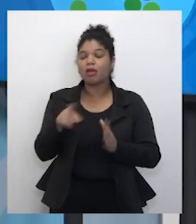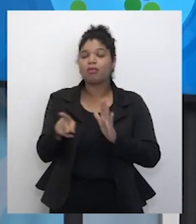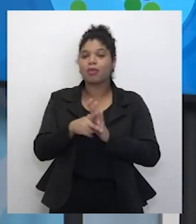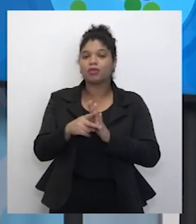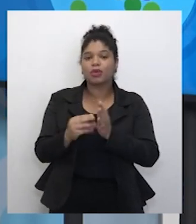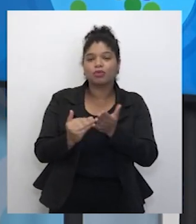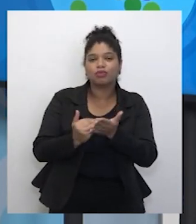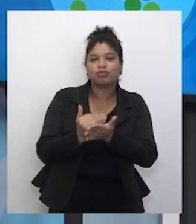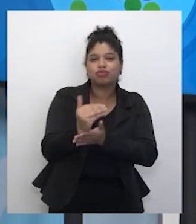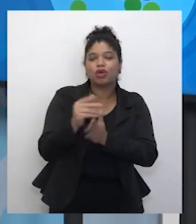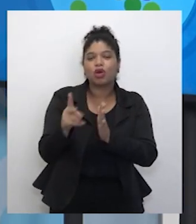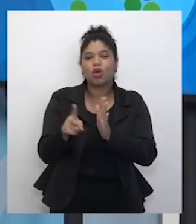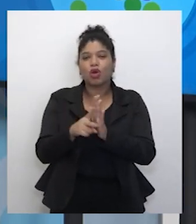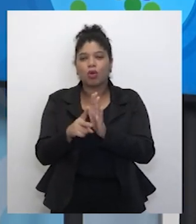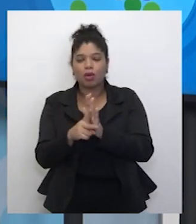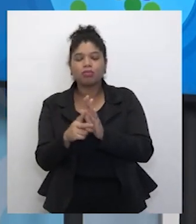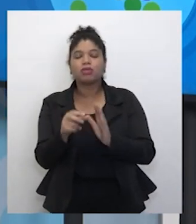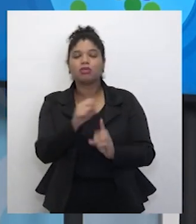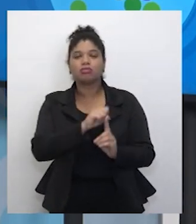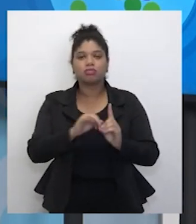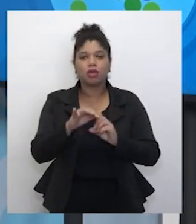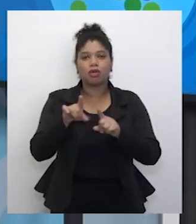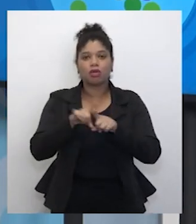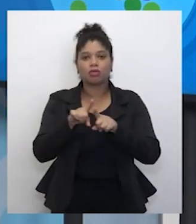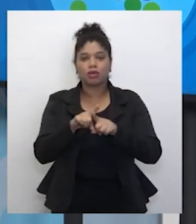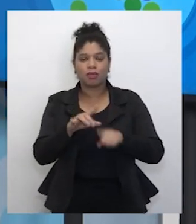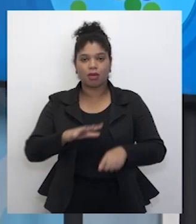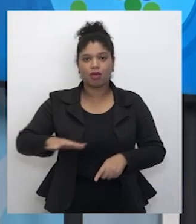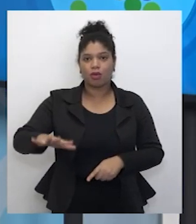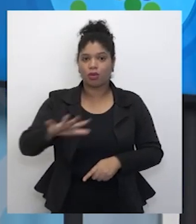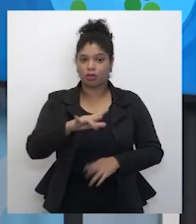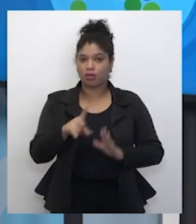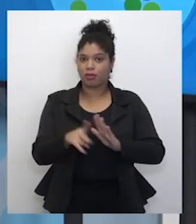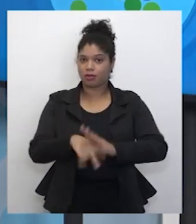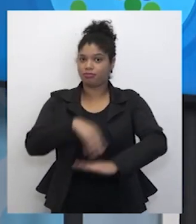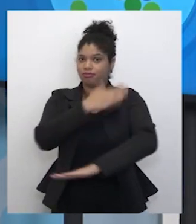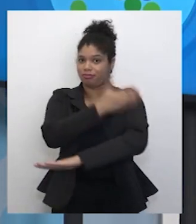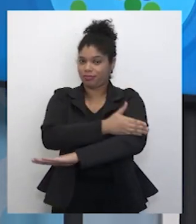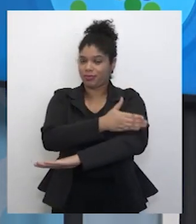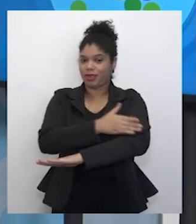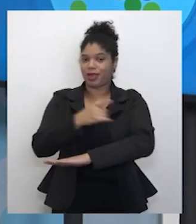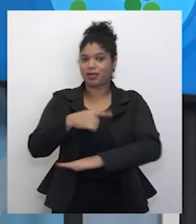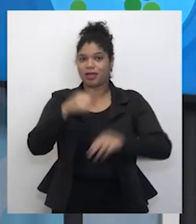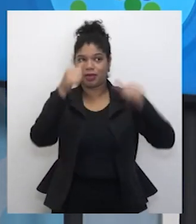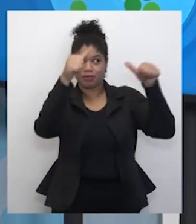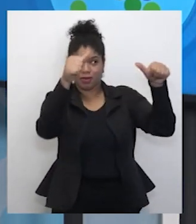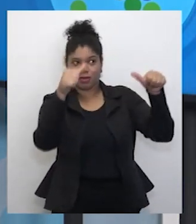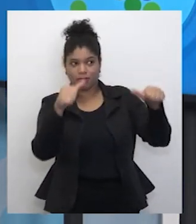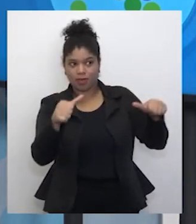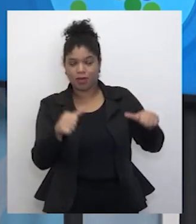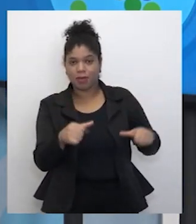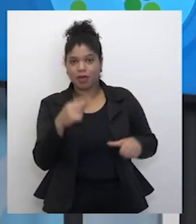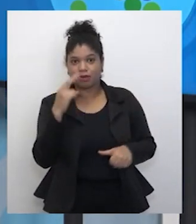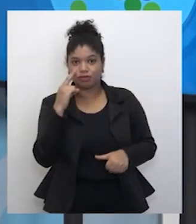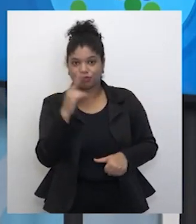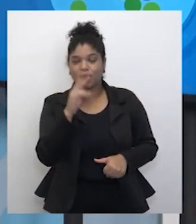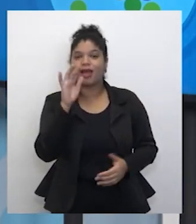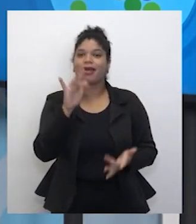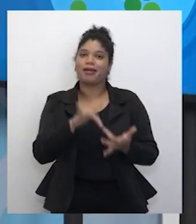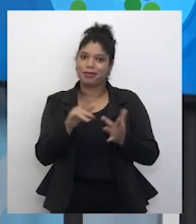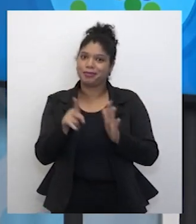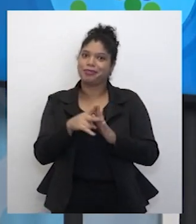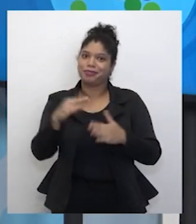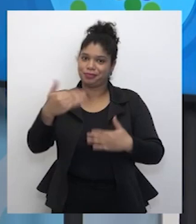e urbano na perspectiva da Baixa Idade Média. Além da exposição sobre o tema, que é clássico nos exames